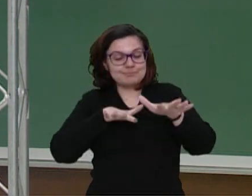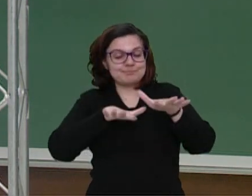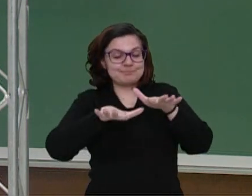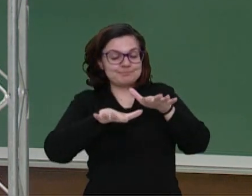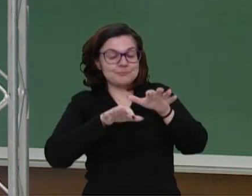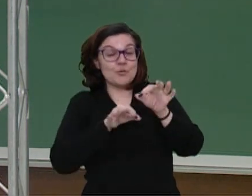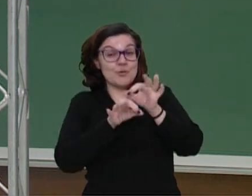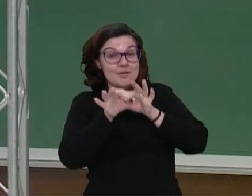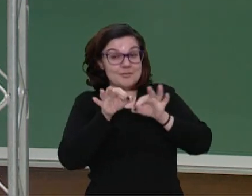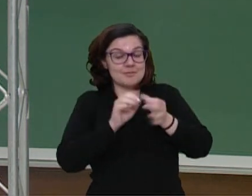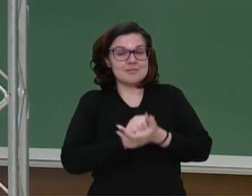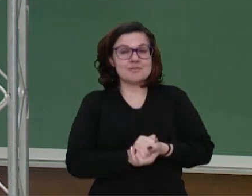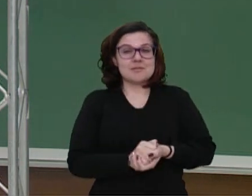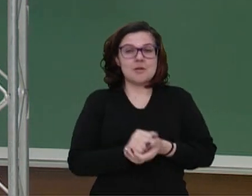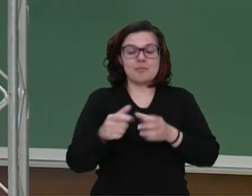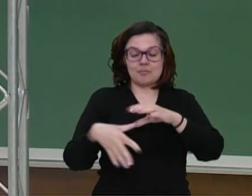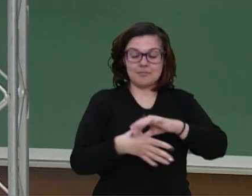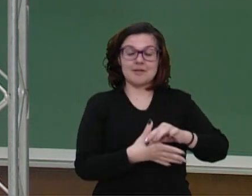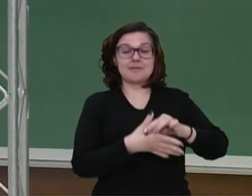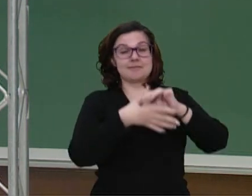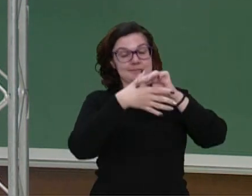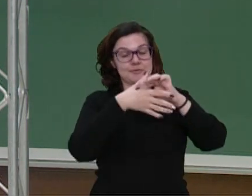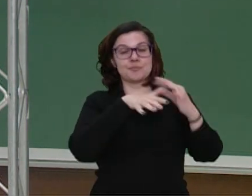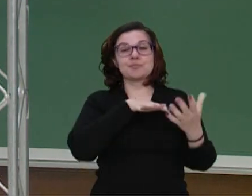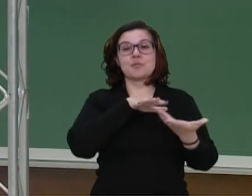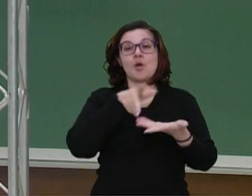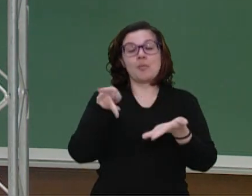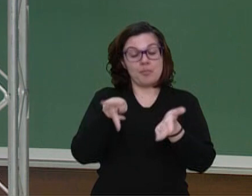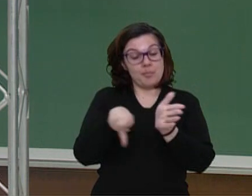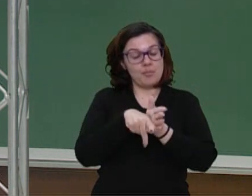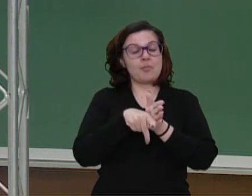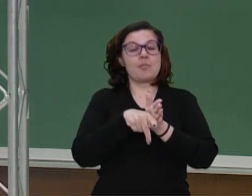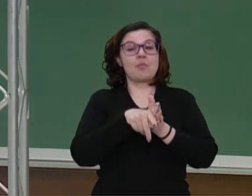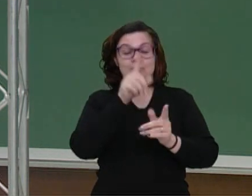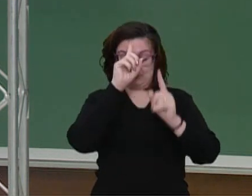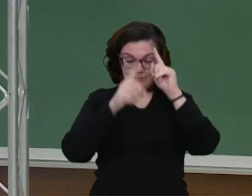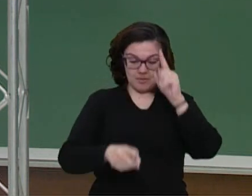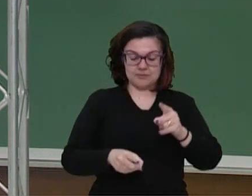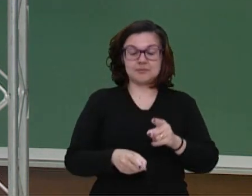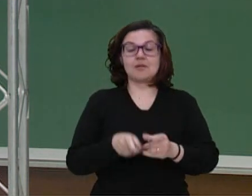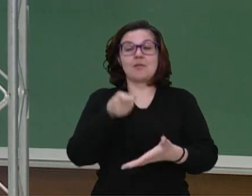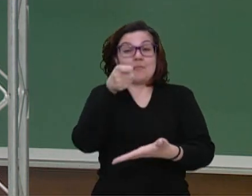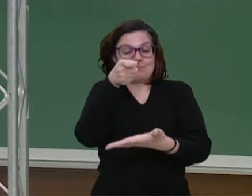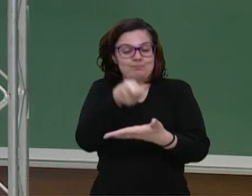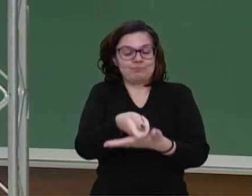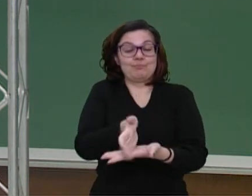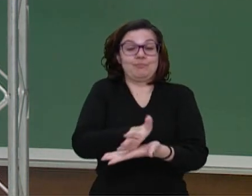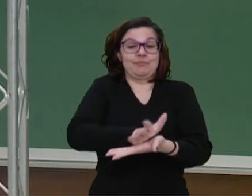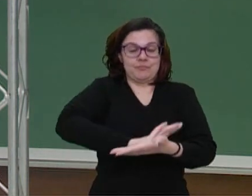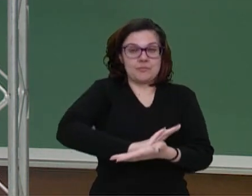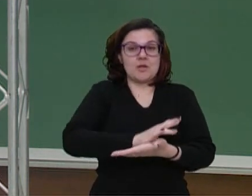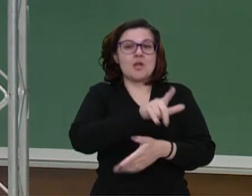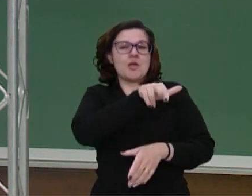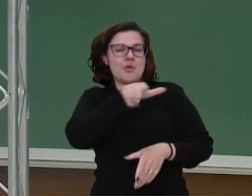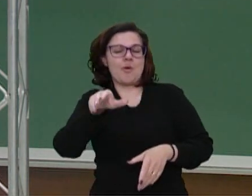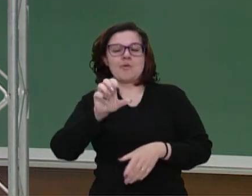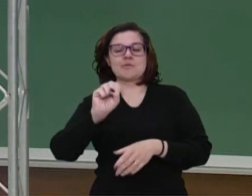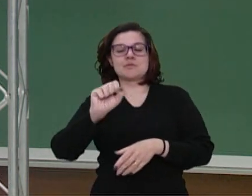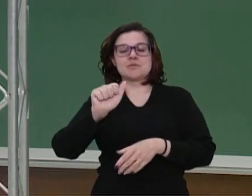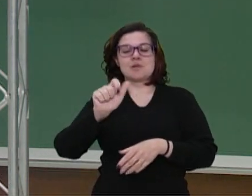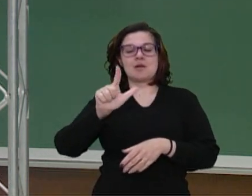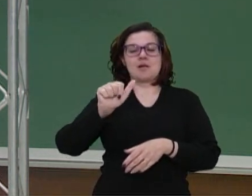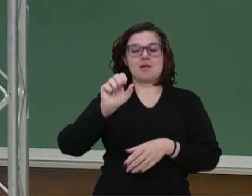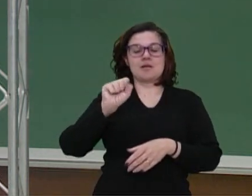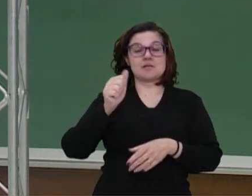após o Estado Novo, a líderes mundiais de governos totalitários, como Salazar, como o General Franco,